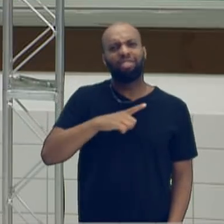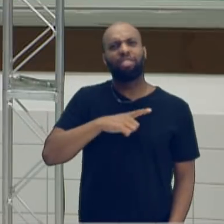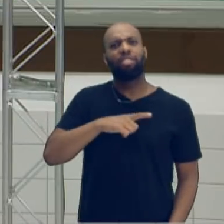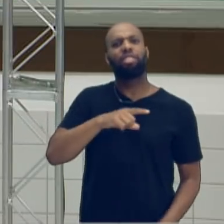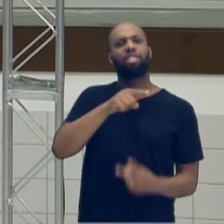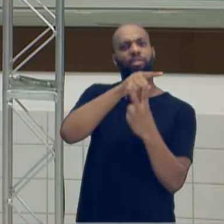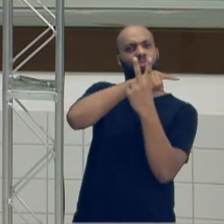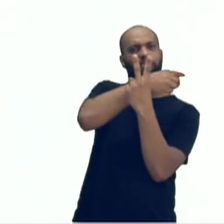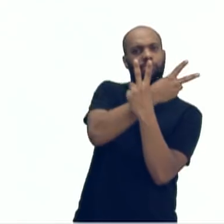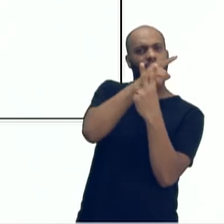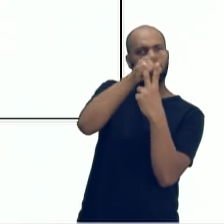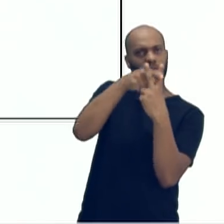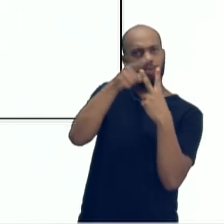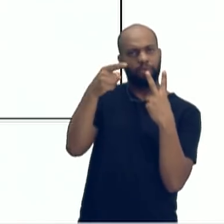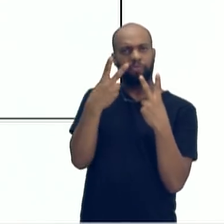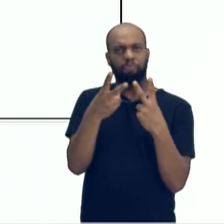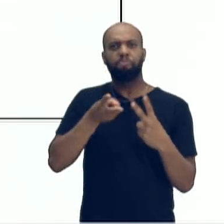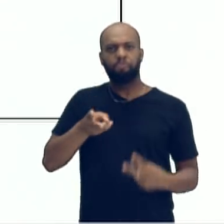vocês que estão no nono ano.